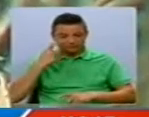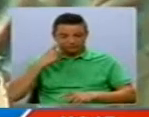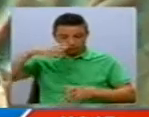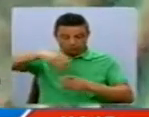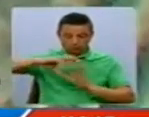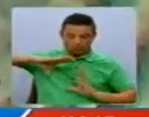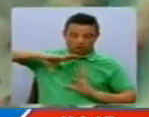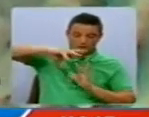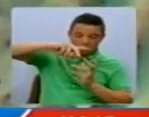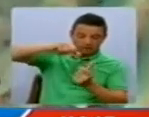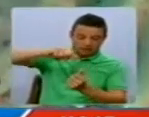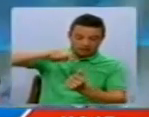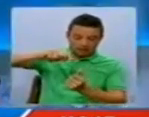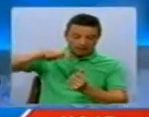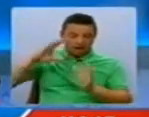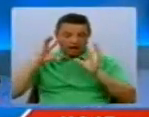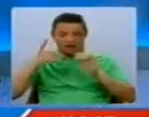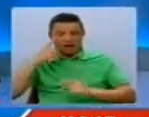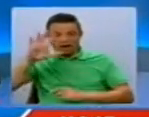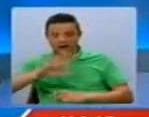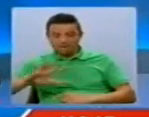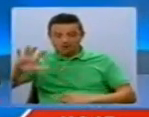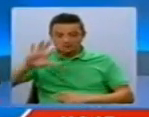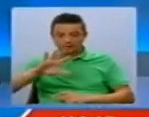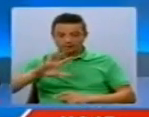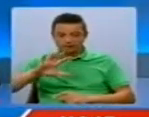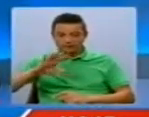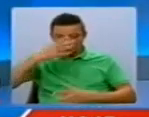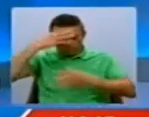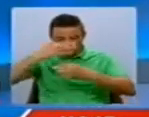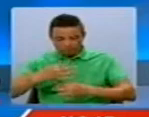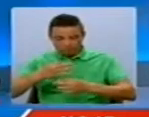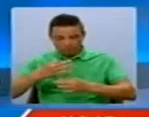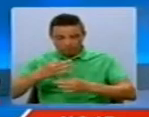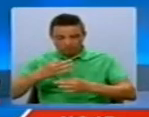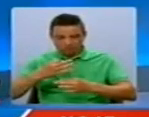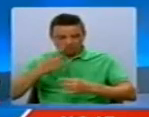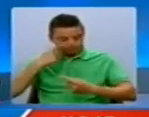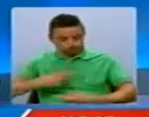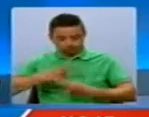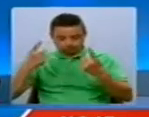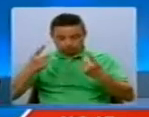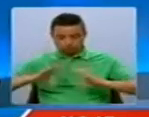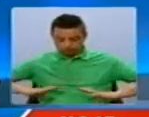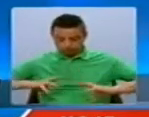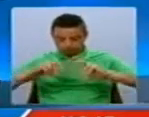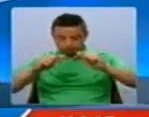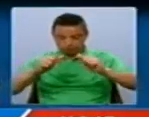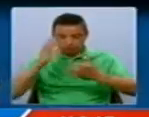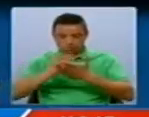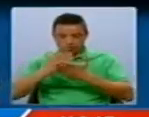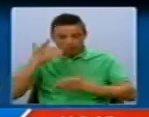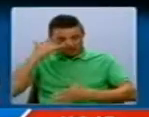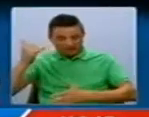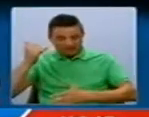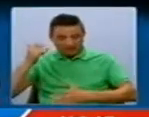Quase que parece que foi, passa a imagem, drogado e tem um comportamento muito mais revelador sobre a sua evolução. Só para teres uma pequena ideia do que